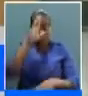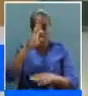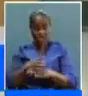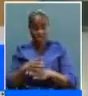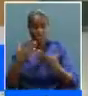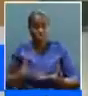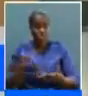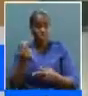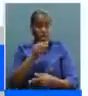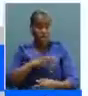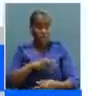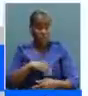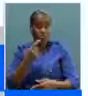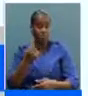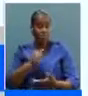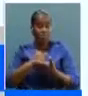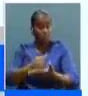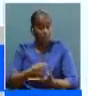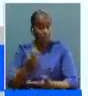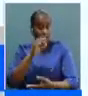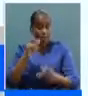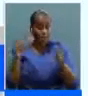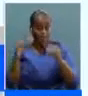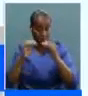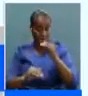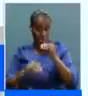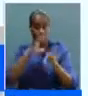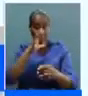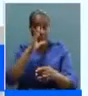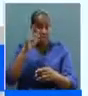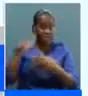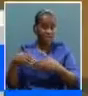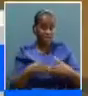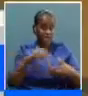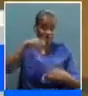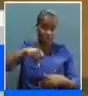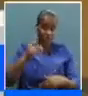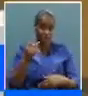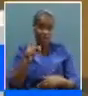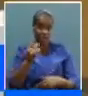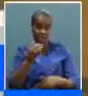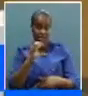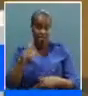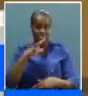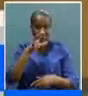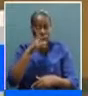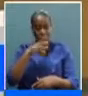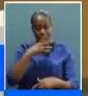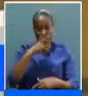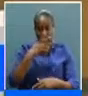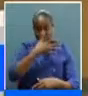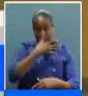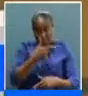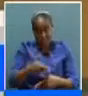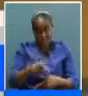das pensões e do salário mínimo, diz a líder do PAICV, que lamenta a alegada insensibilidade do executivo